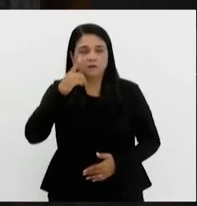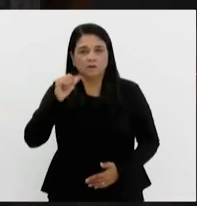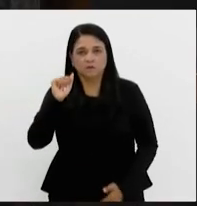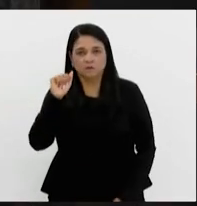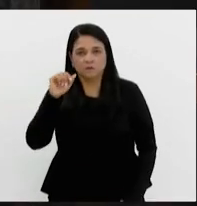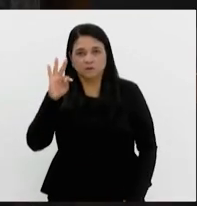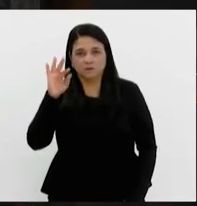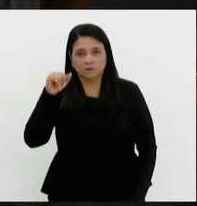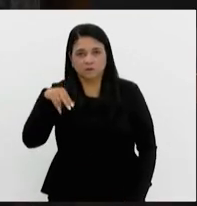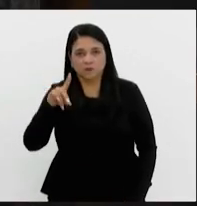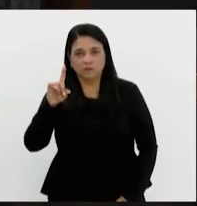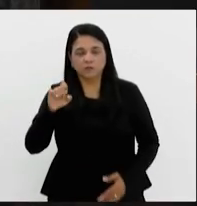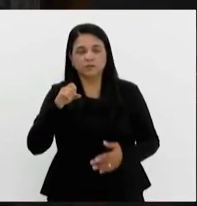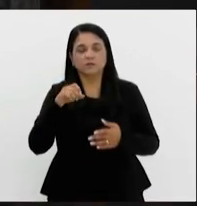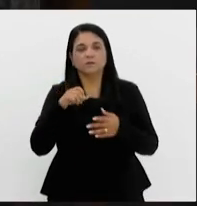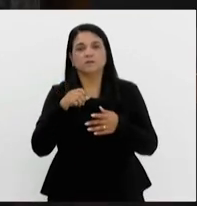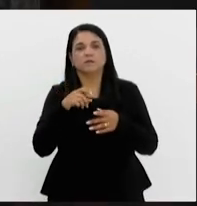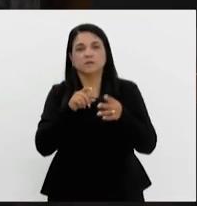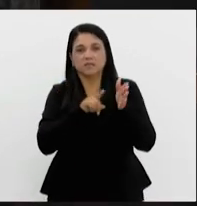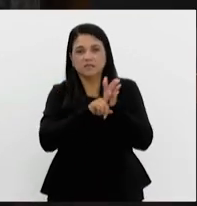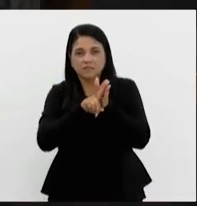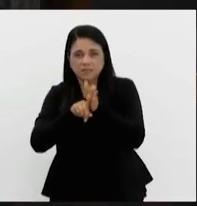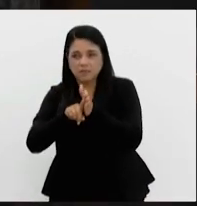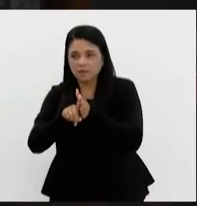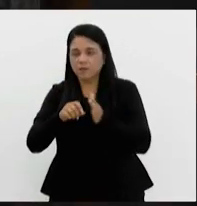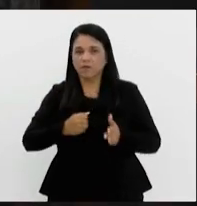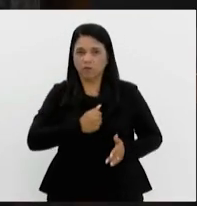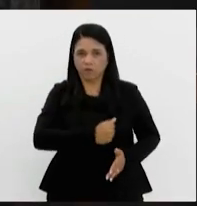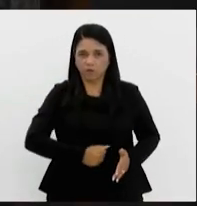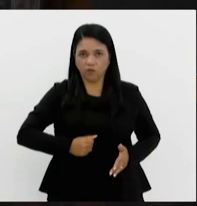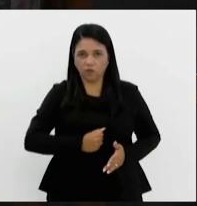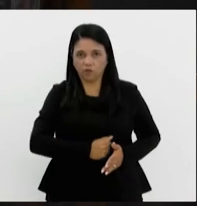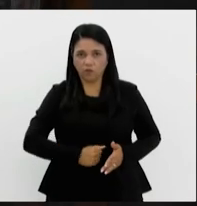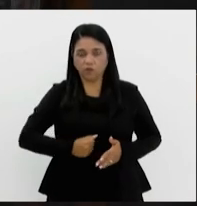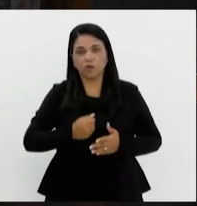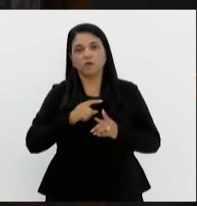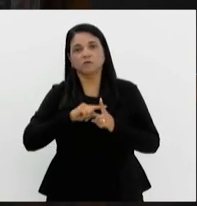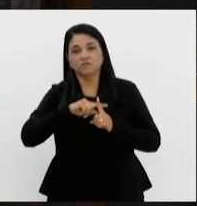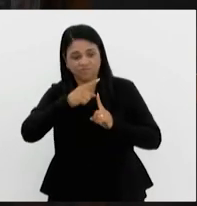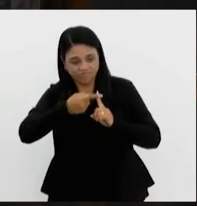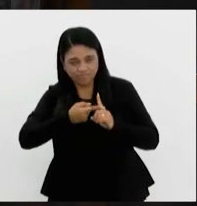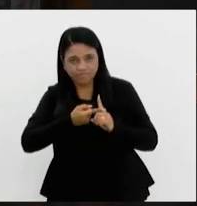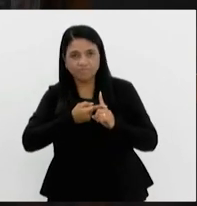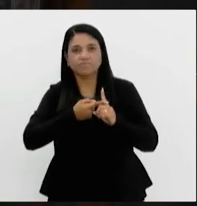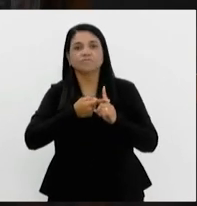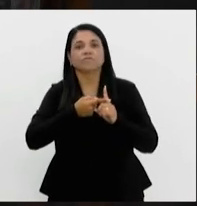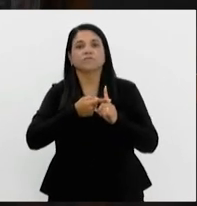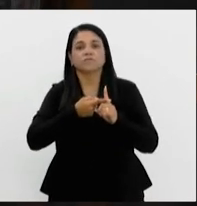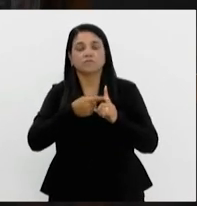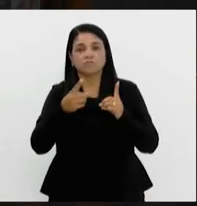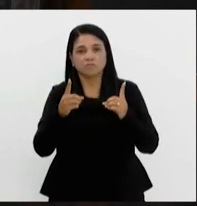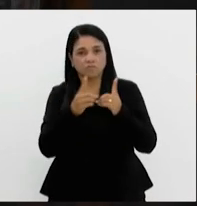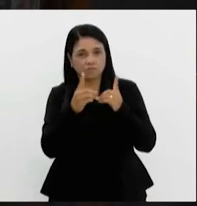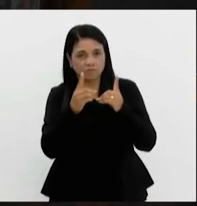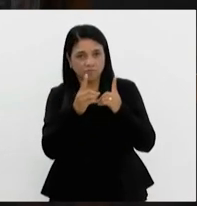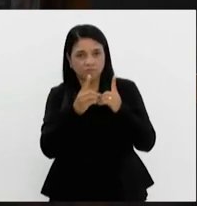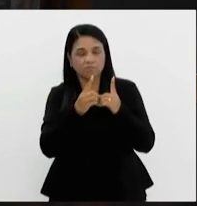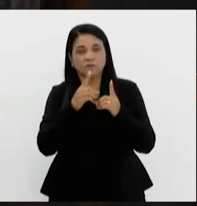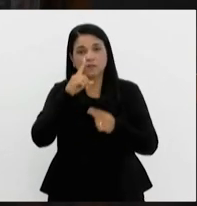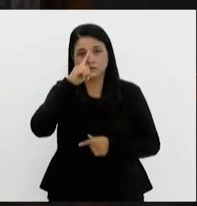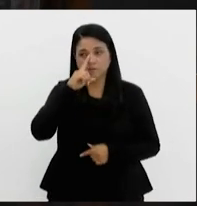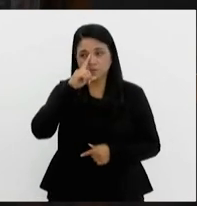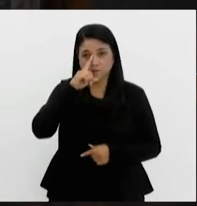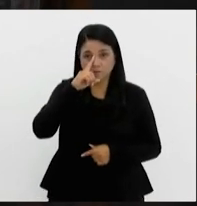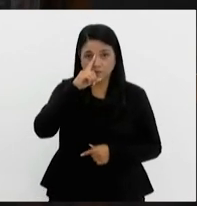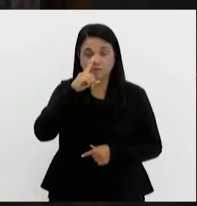de ultrassonografia morfológica na assistência pré-natal de risco habitual de alto risco da